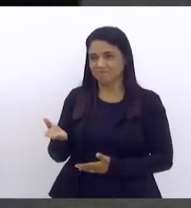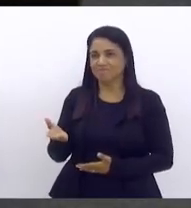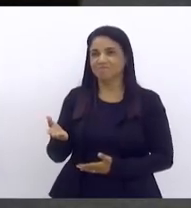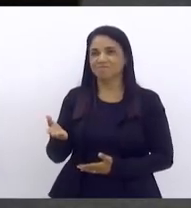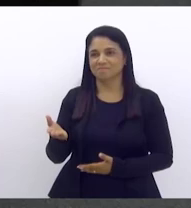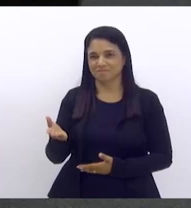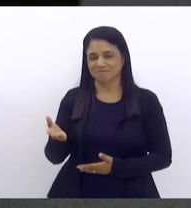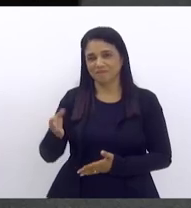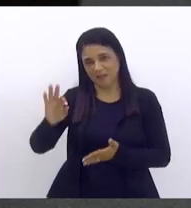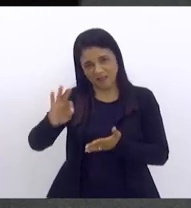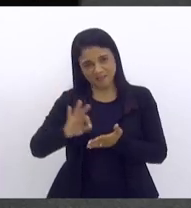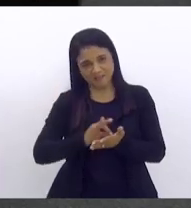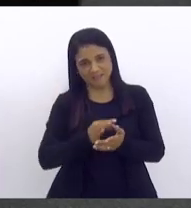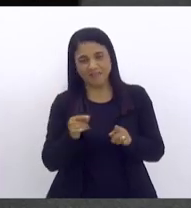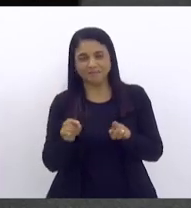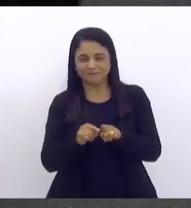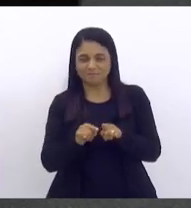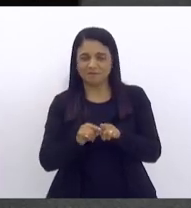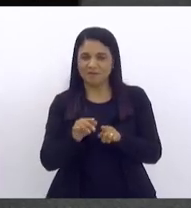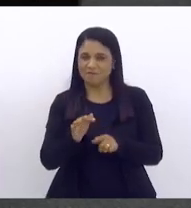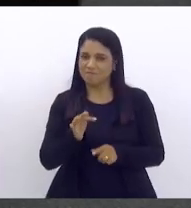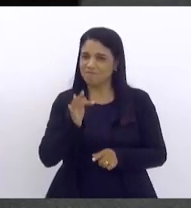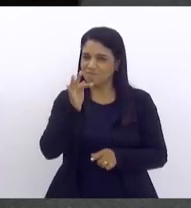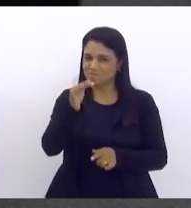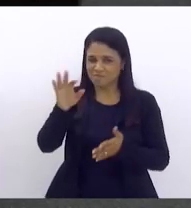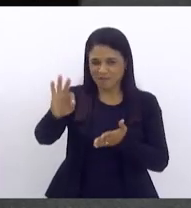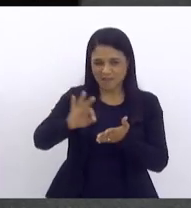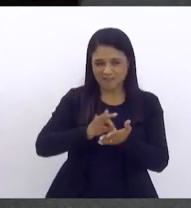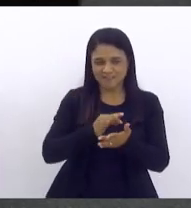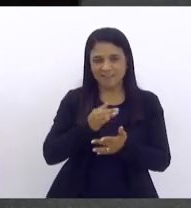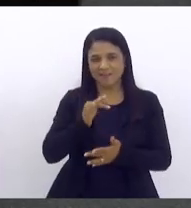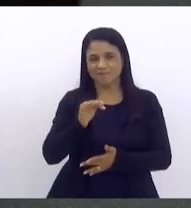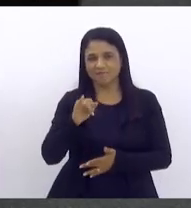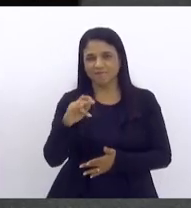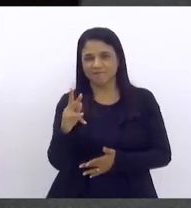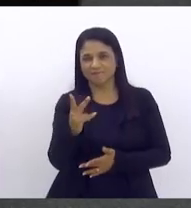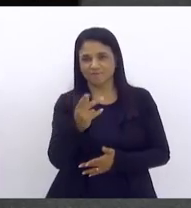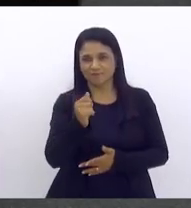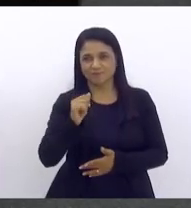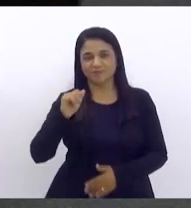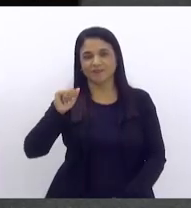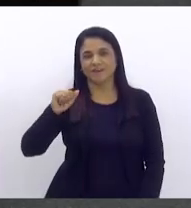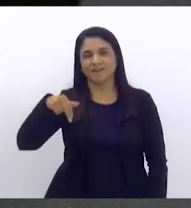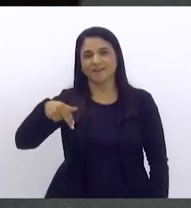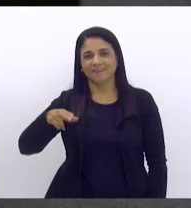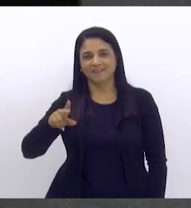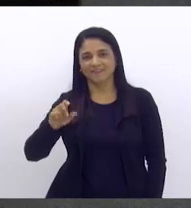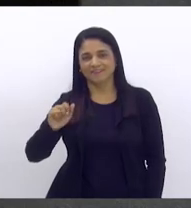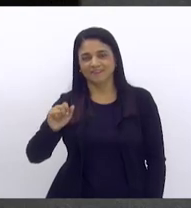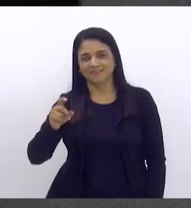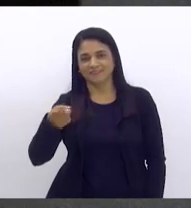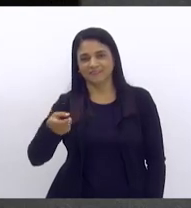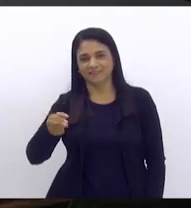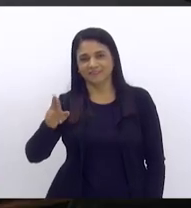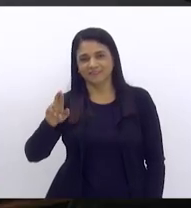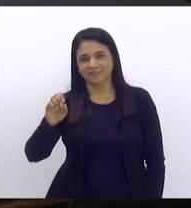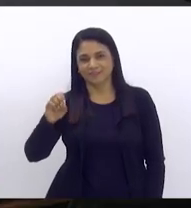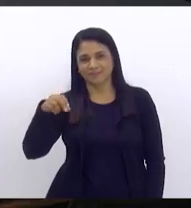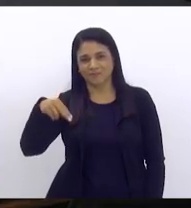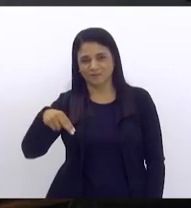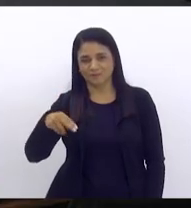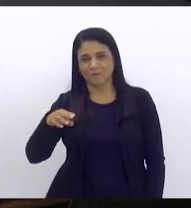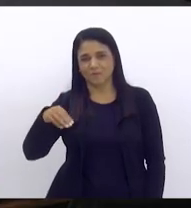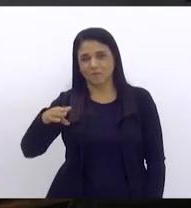dia, em breve, assinar essa ficha de apoiamento ao nosso líder, Anderson Moraes, deputado Anderson Moraes. Convite para